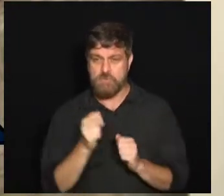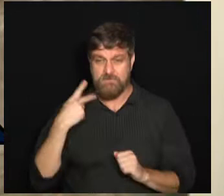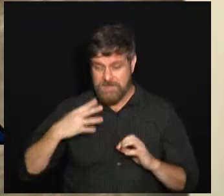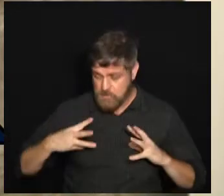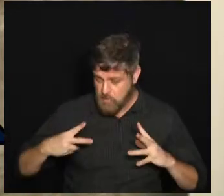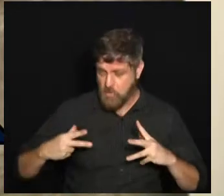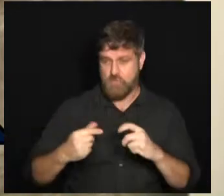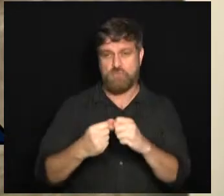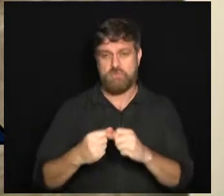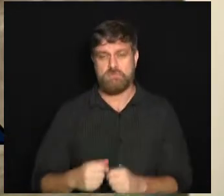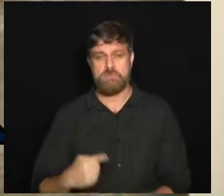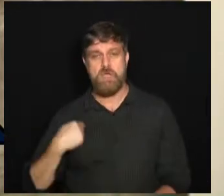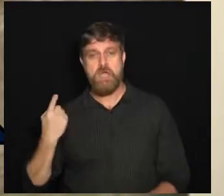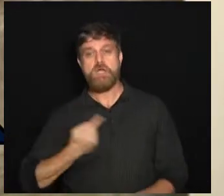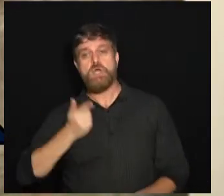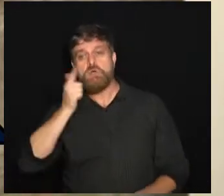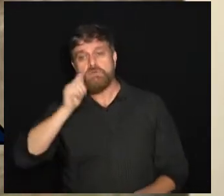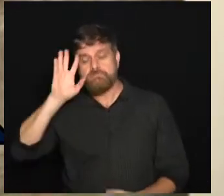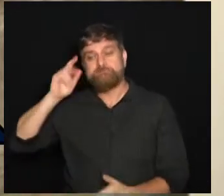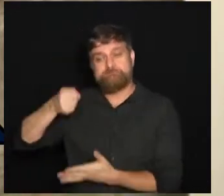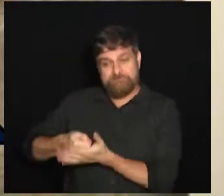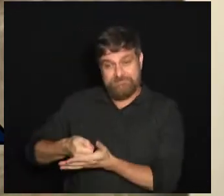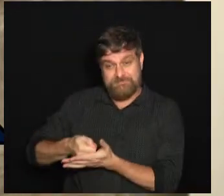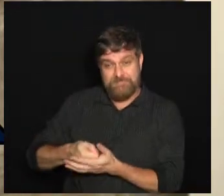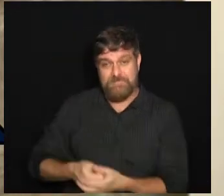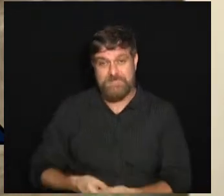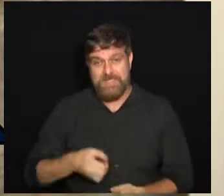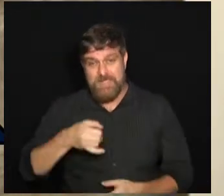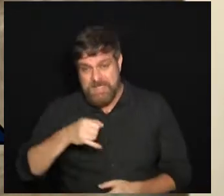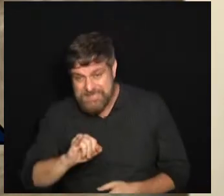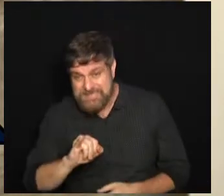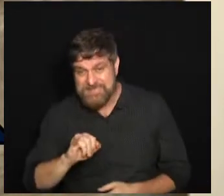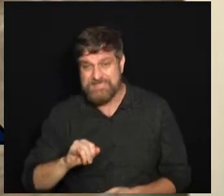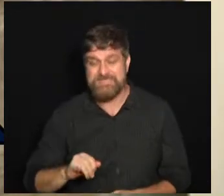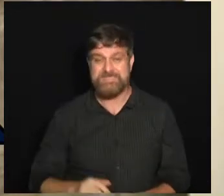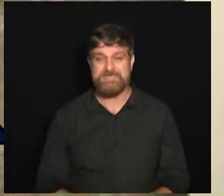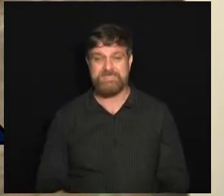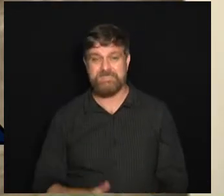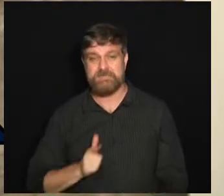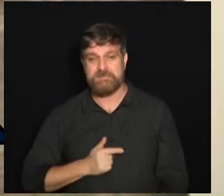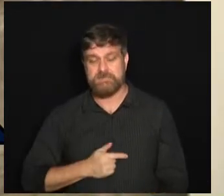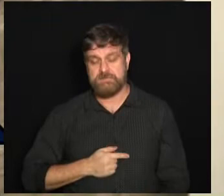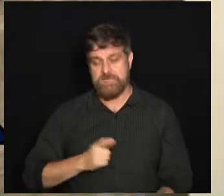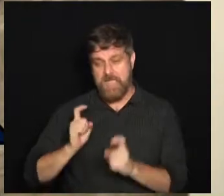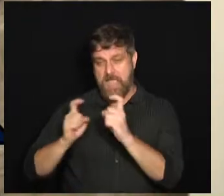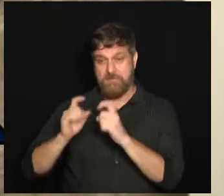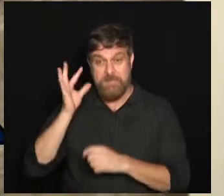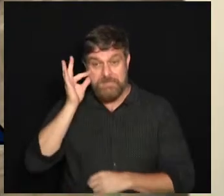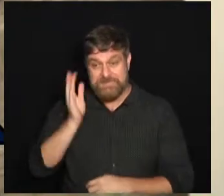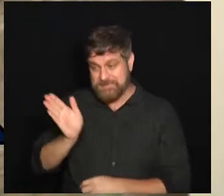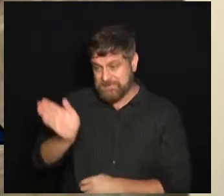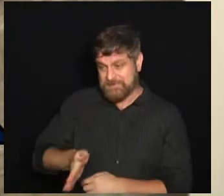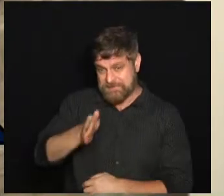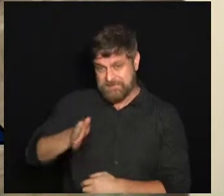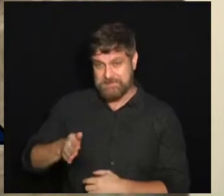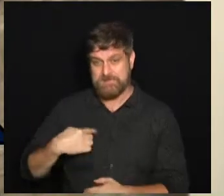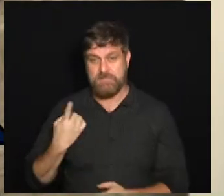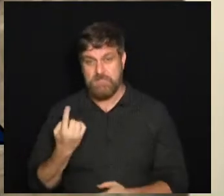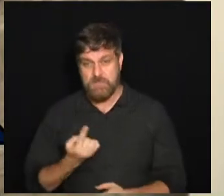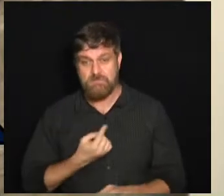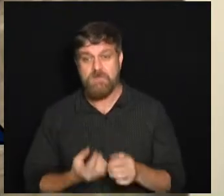vereadores para que venhamos a decidir. Na hipótese de se suspender as reuniões presenciais,